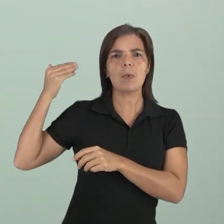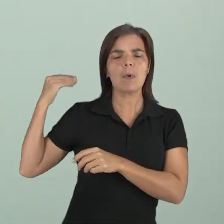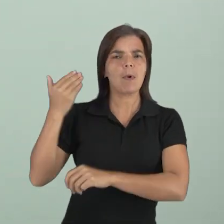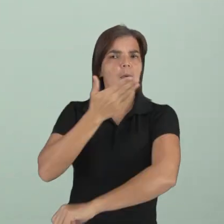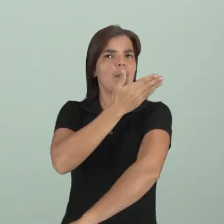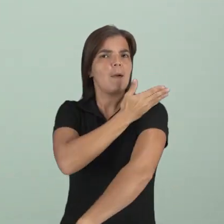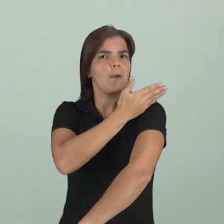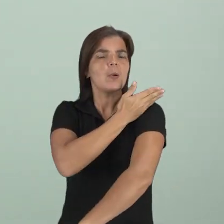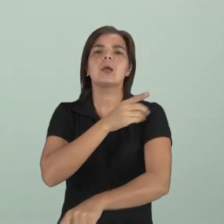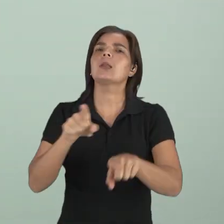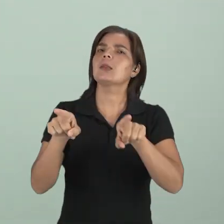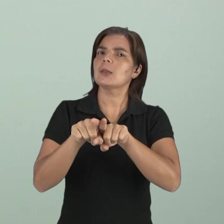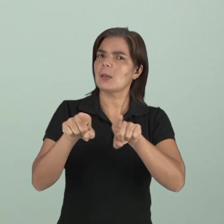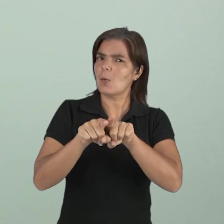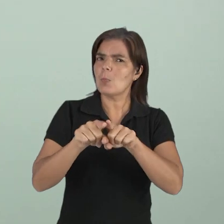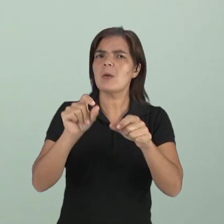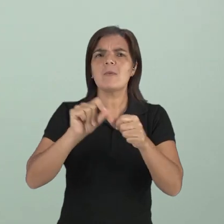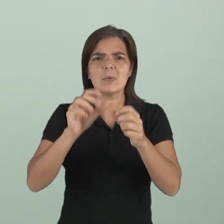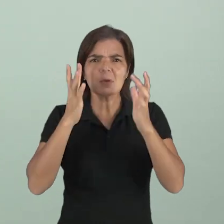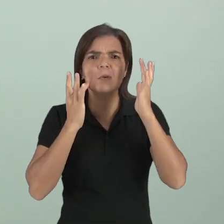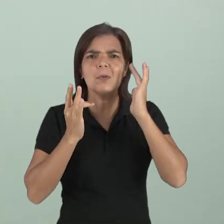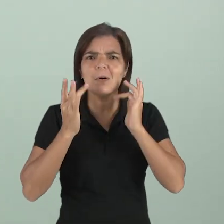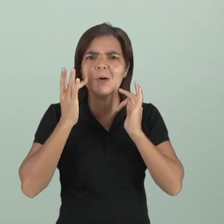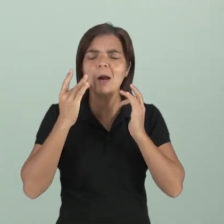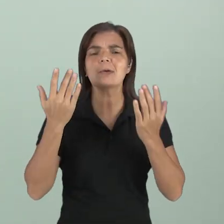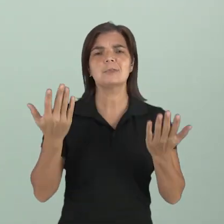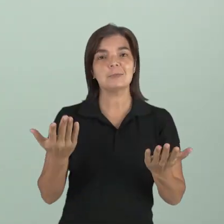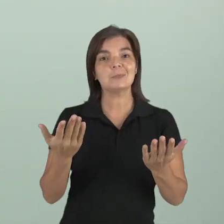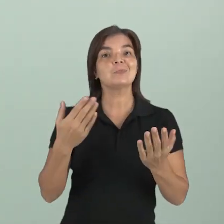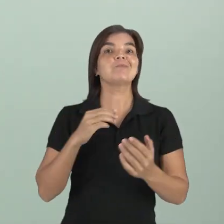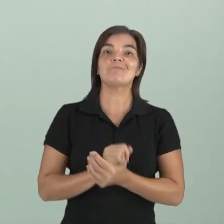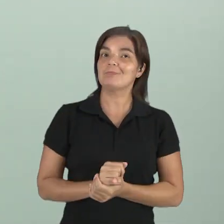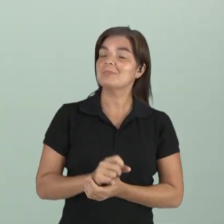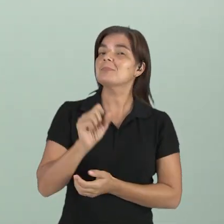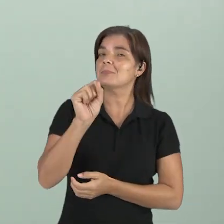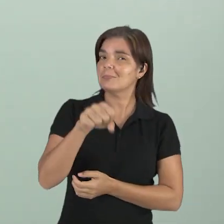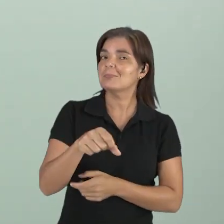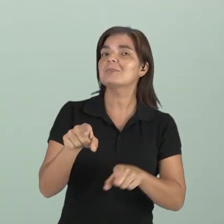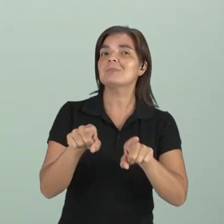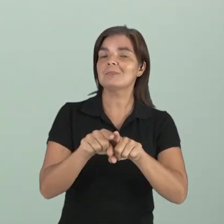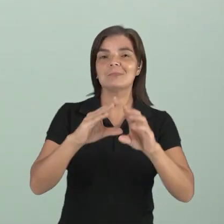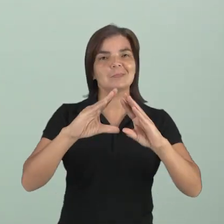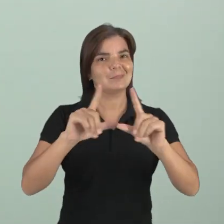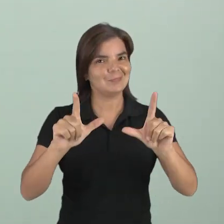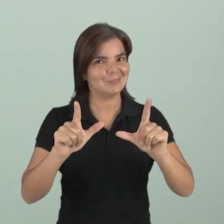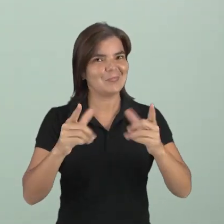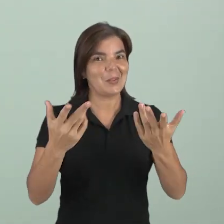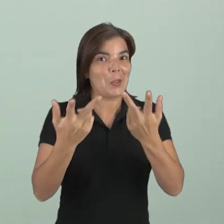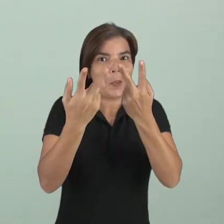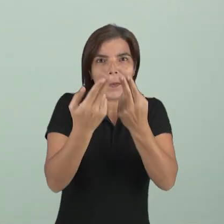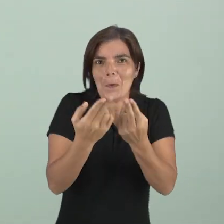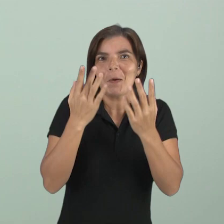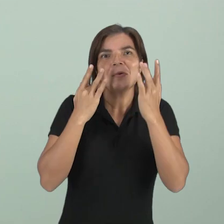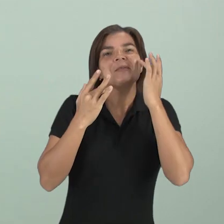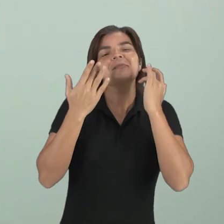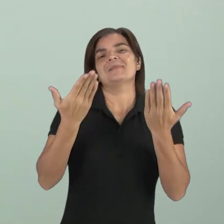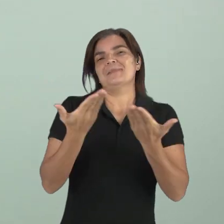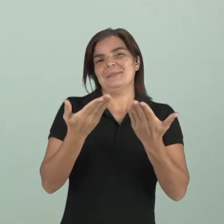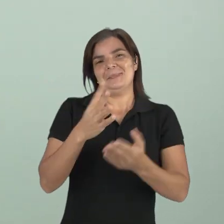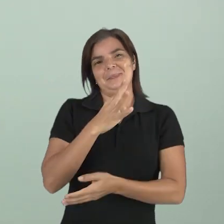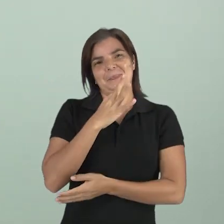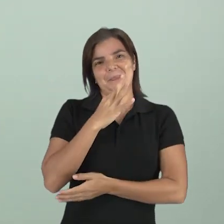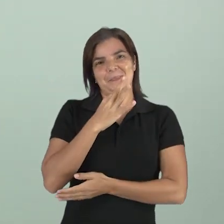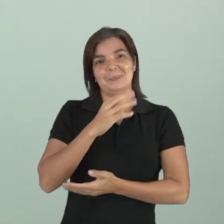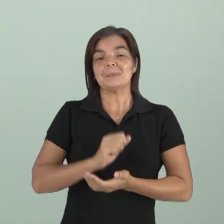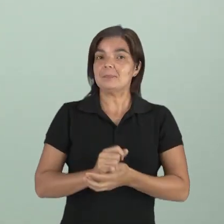da pré-história também faziam teatro? E eles chegaram à conclusão que sim. Claro que não como o teatro que nós